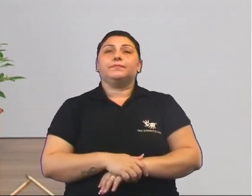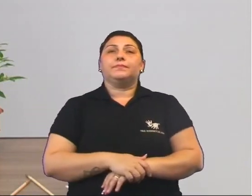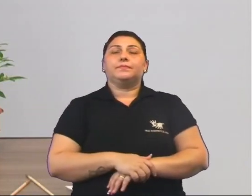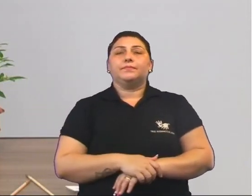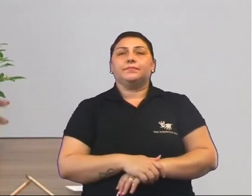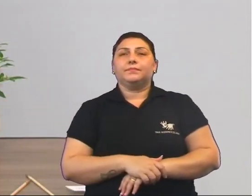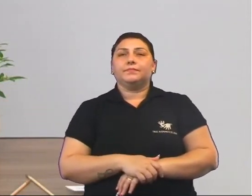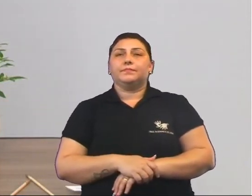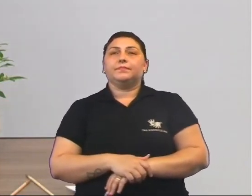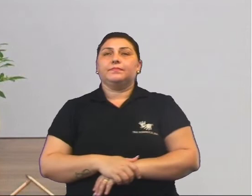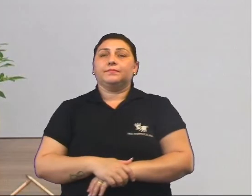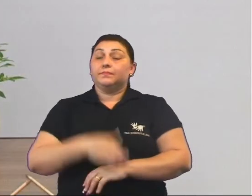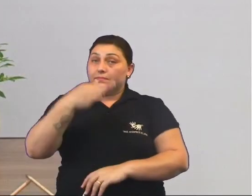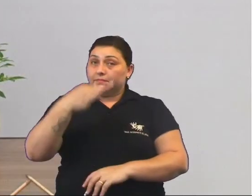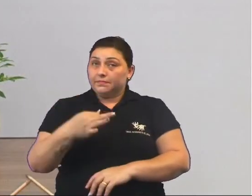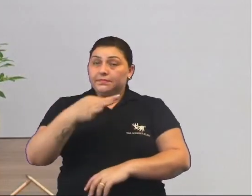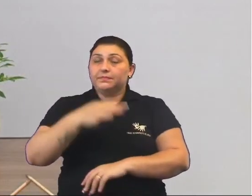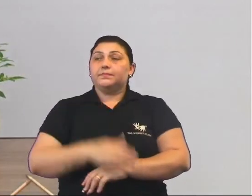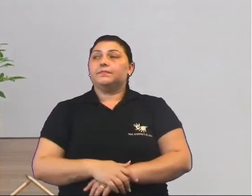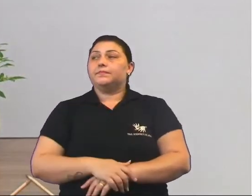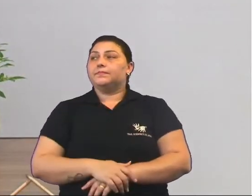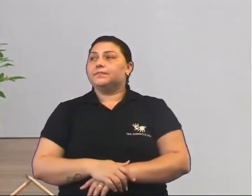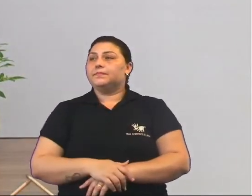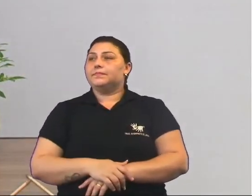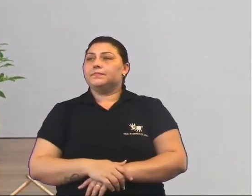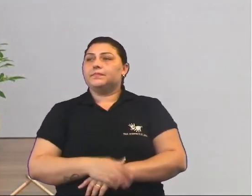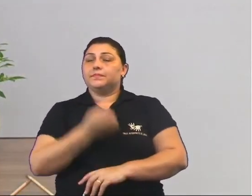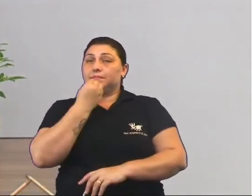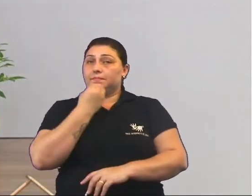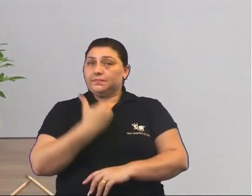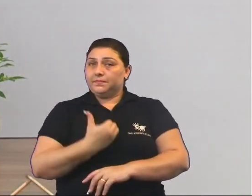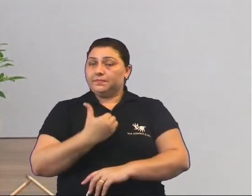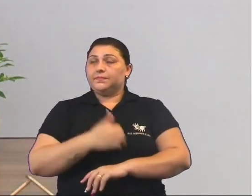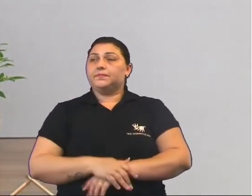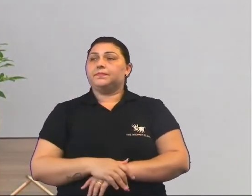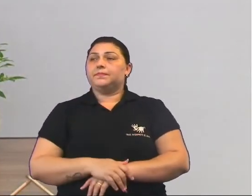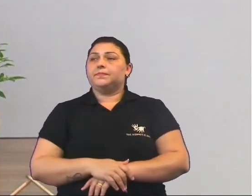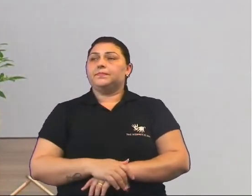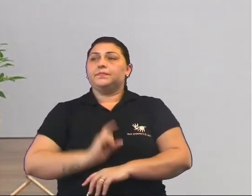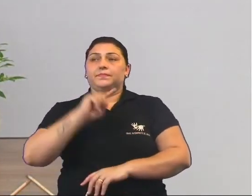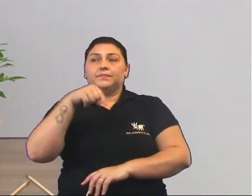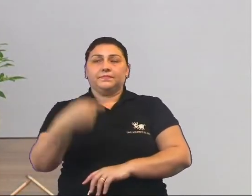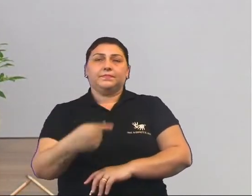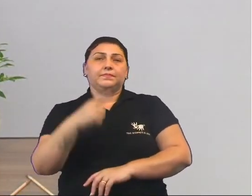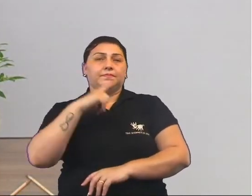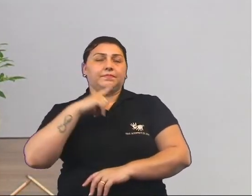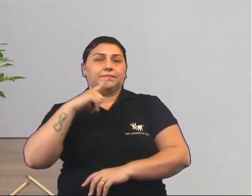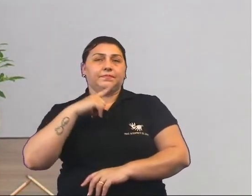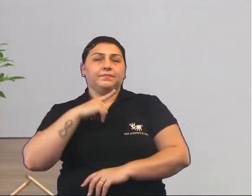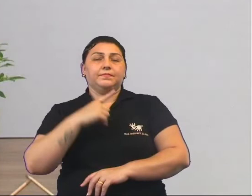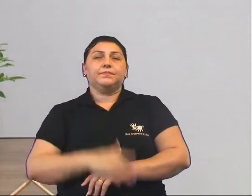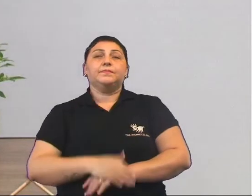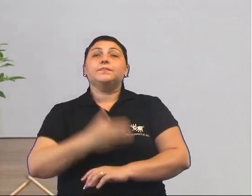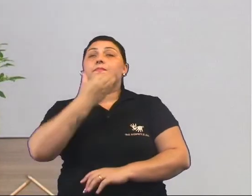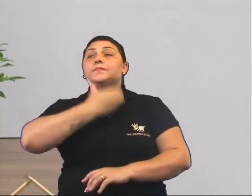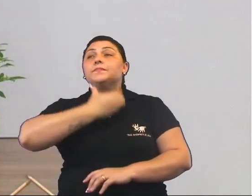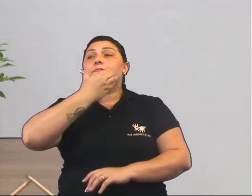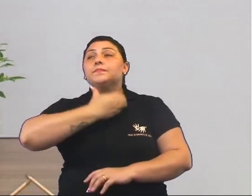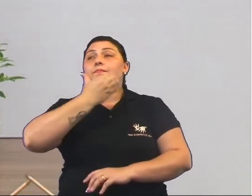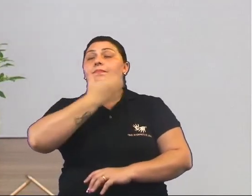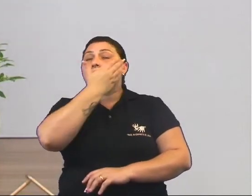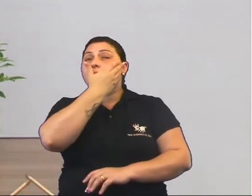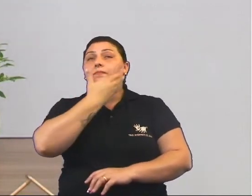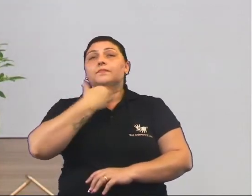condimento, em uma pimenta, certo? Então, muito bem. Depois nós temos o fruto,